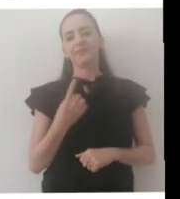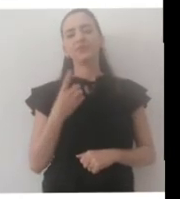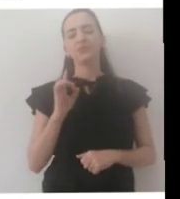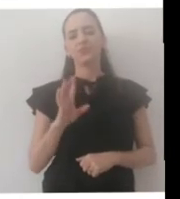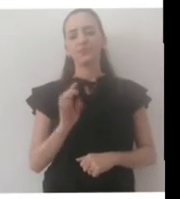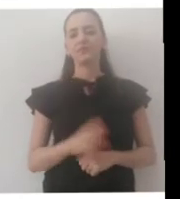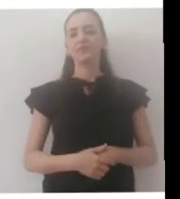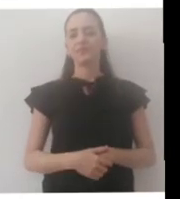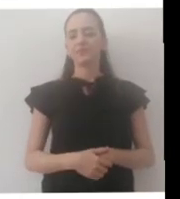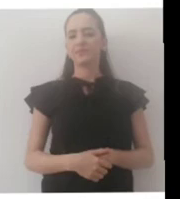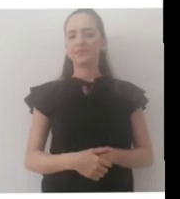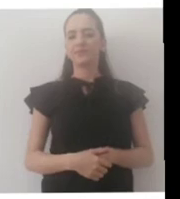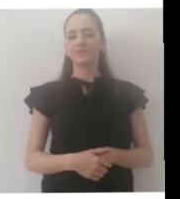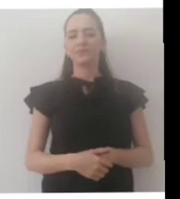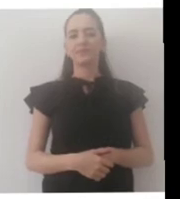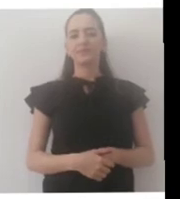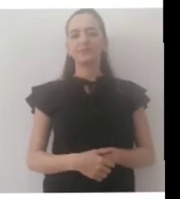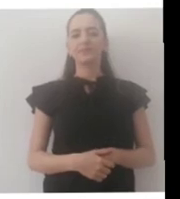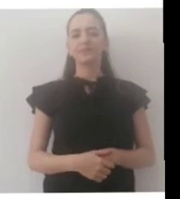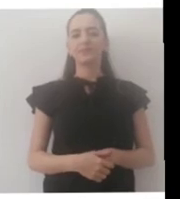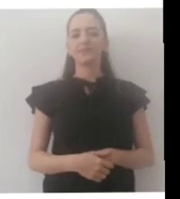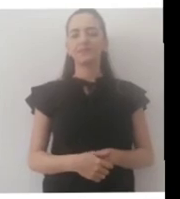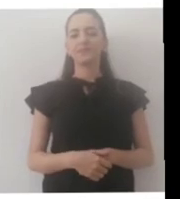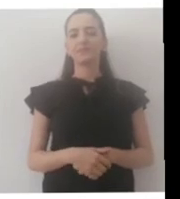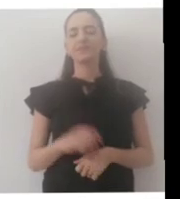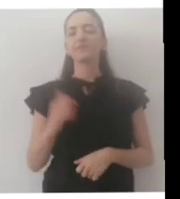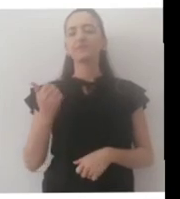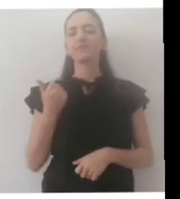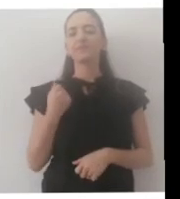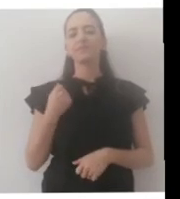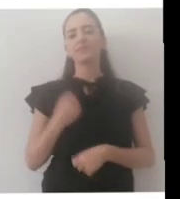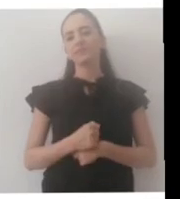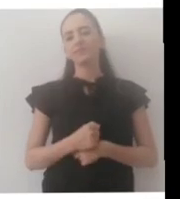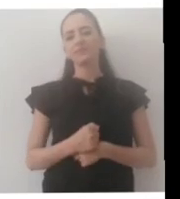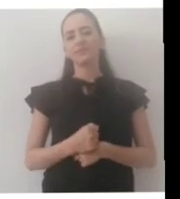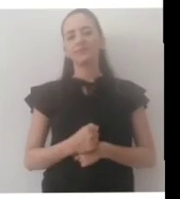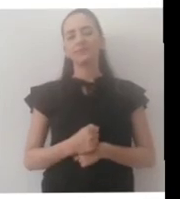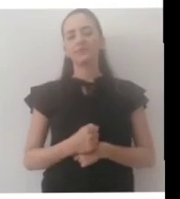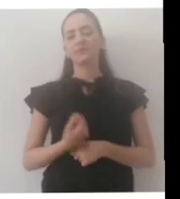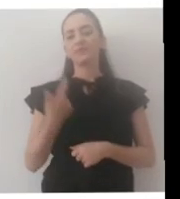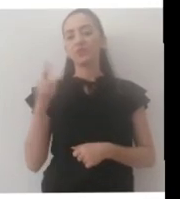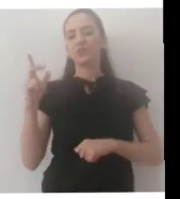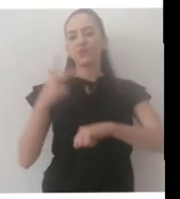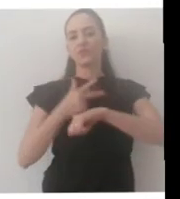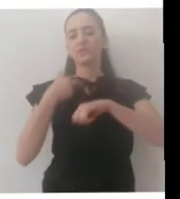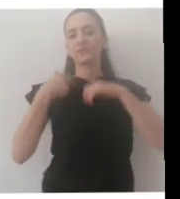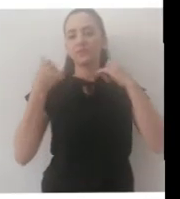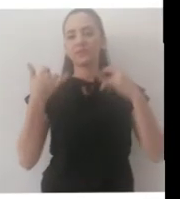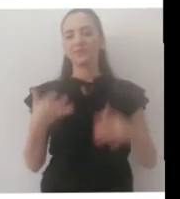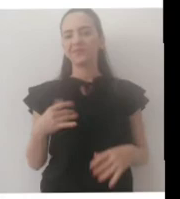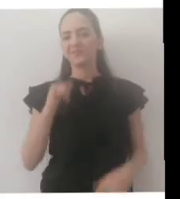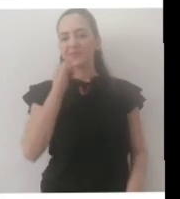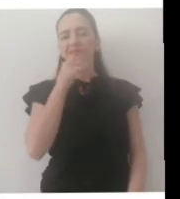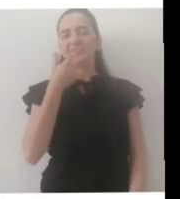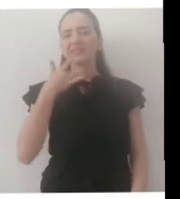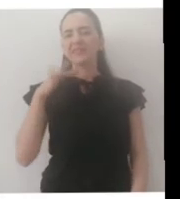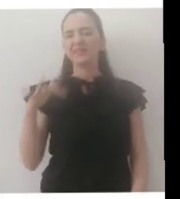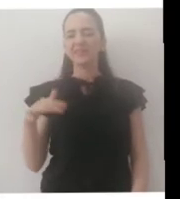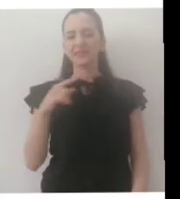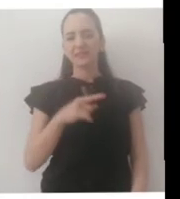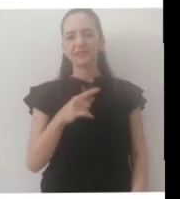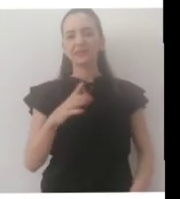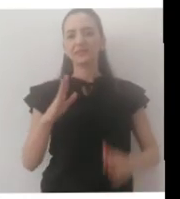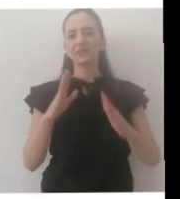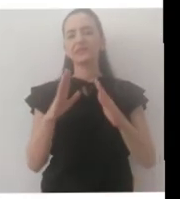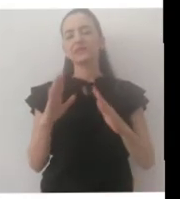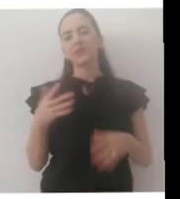isto ajuda a criança nesse processo de autonomia. A mesma coisa do exemplo que eu dei em um outro vídeo. Quando a gente tem,